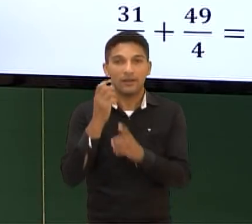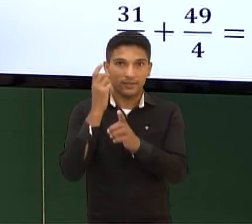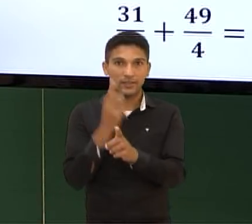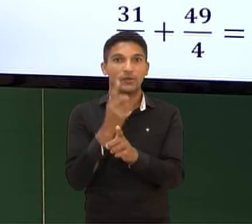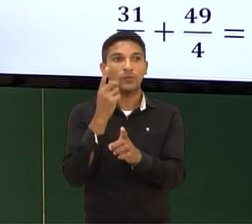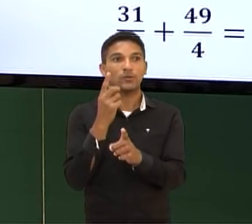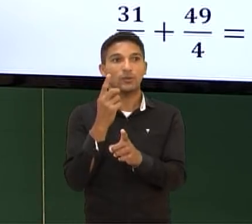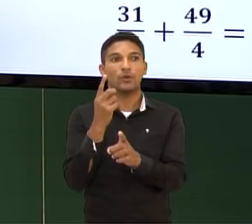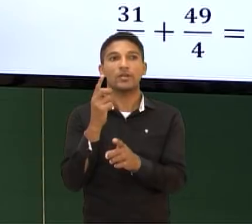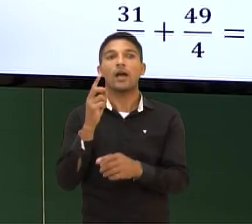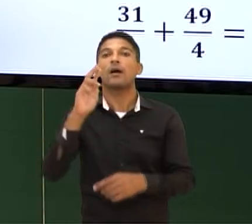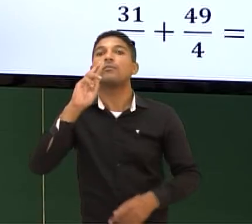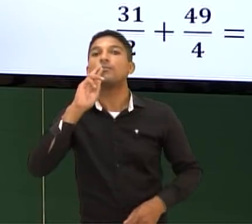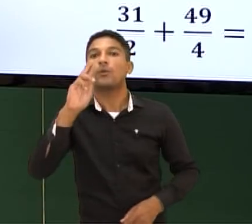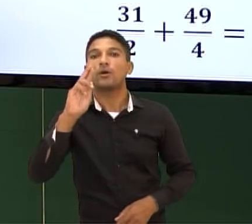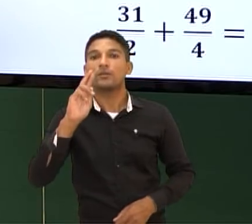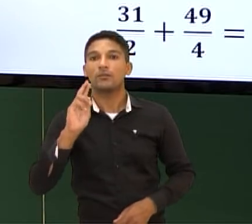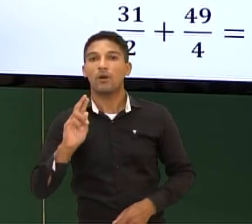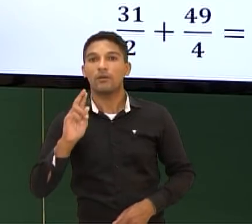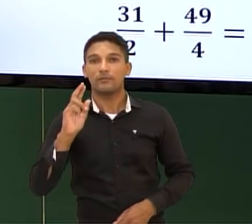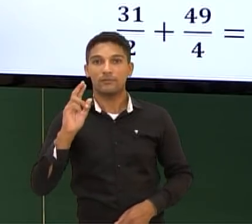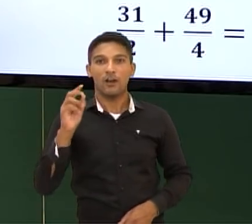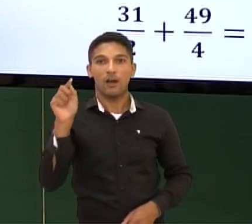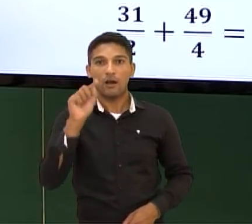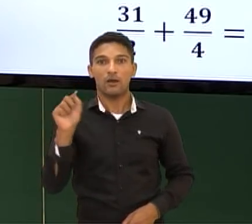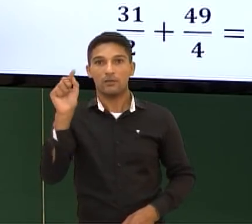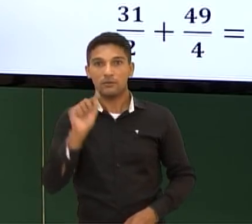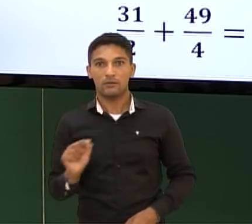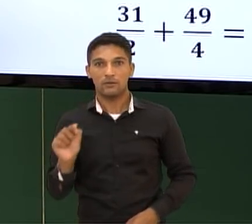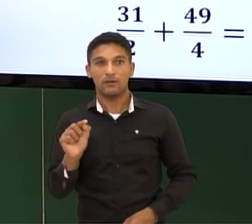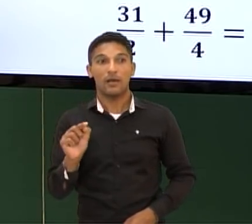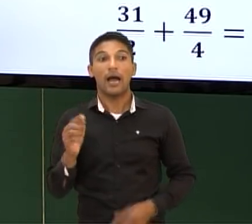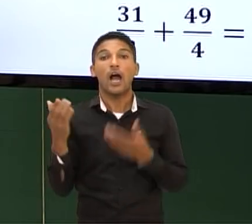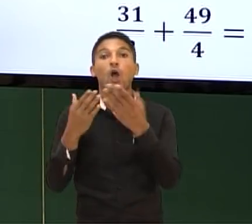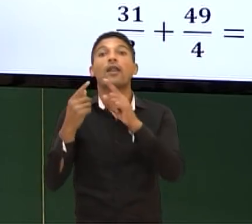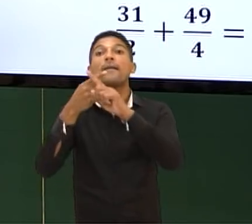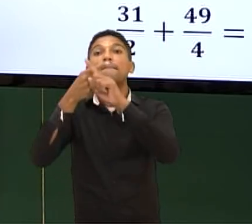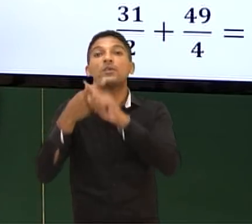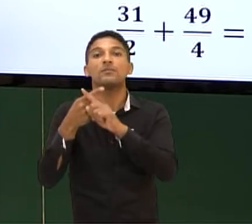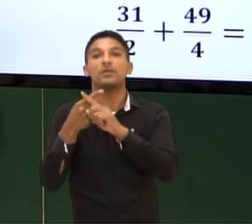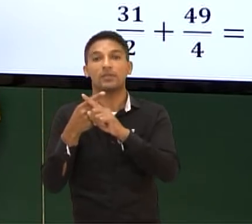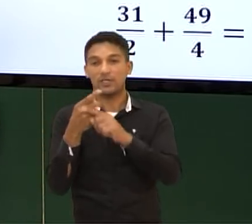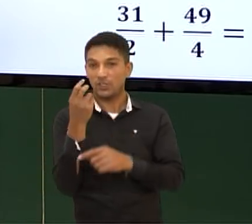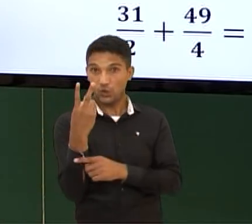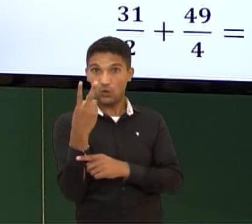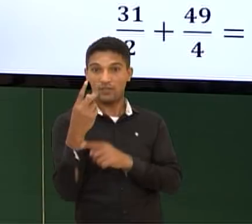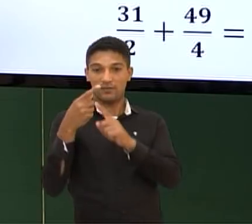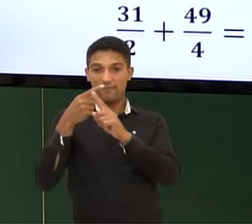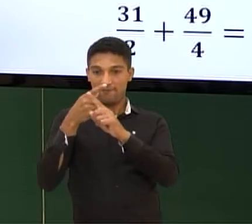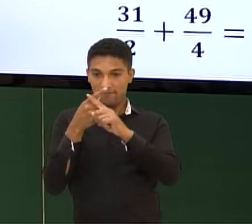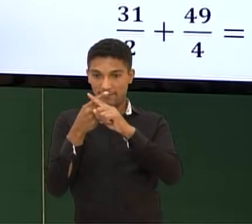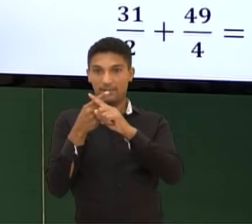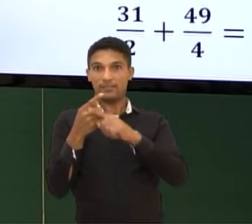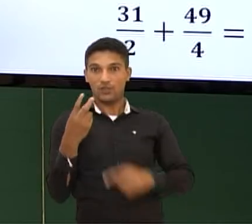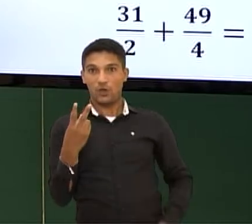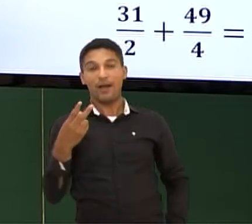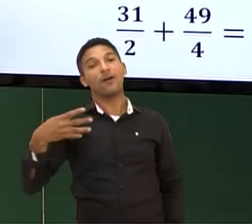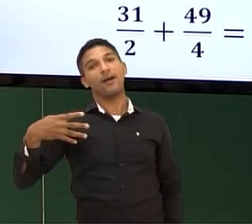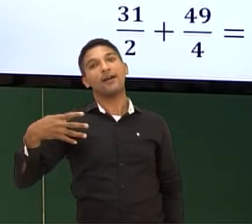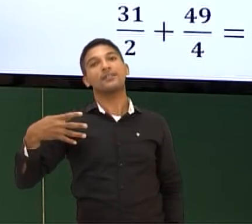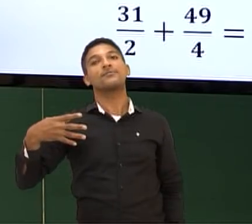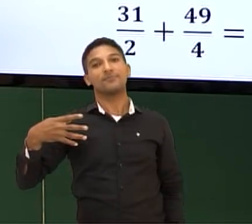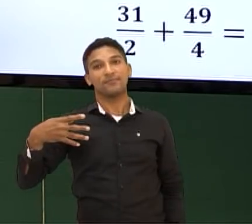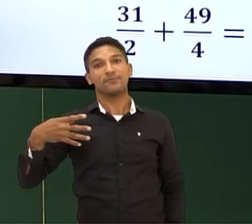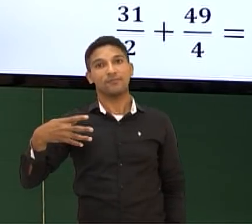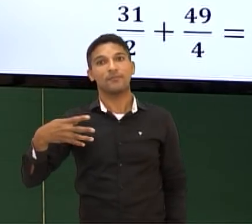encontrei os meus 2 fatores e eu vou fazer o quê? Multiplicar. 2 vezes 2 é o quê? 4. Então,